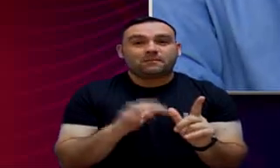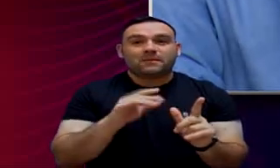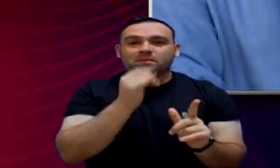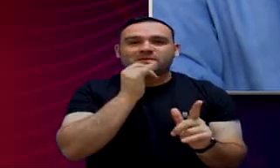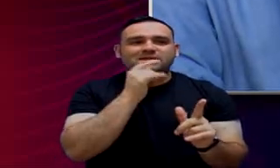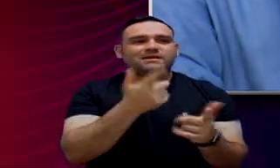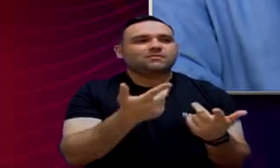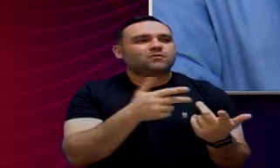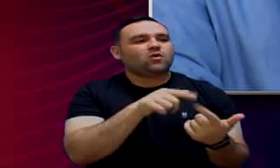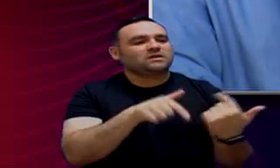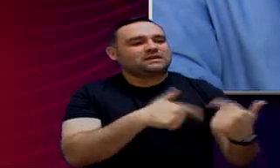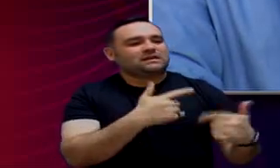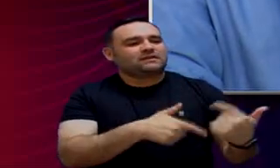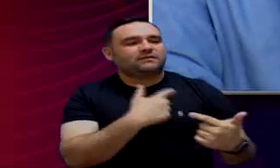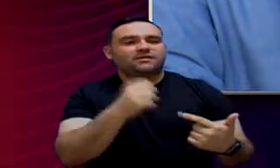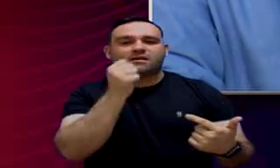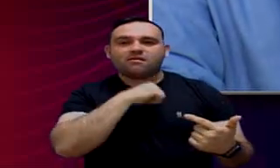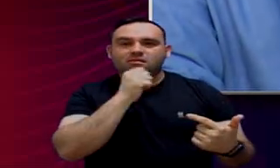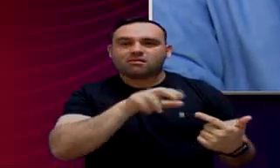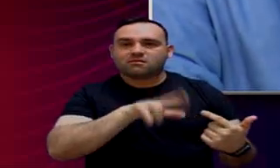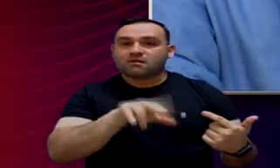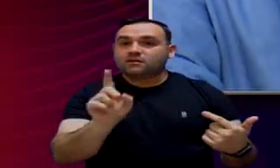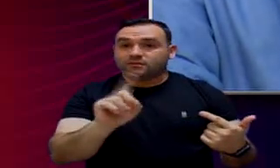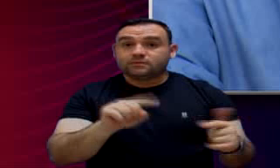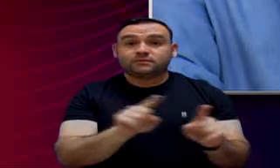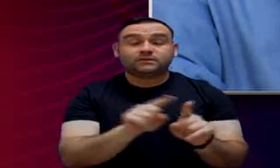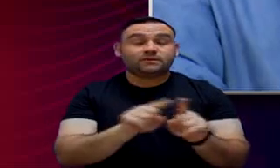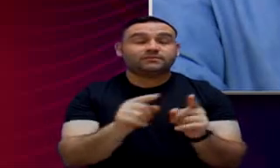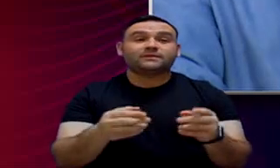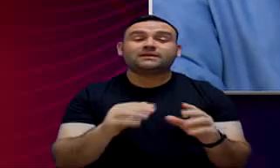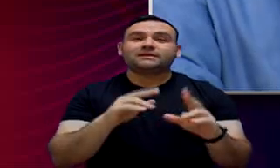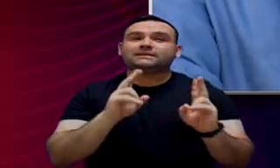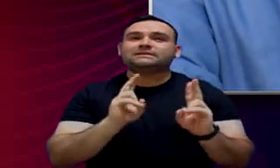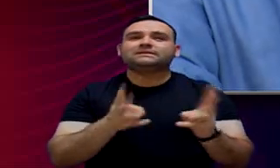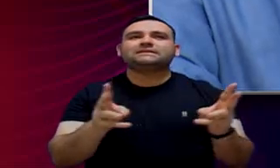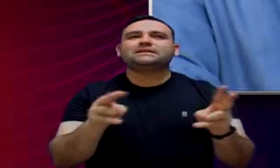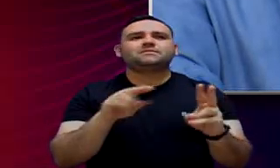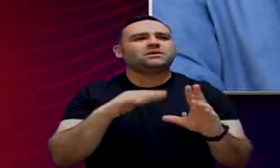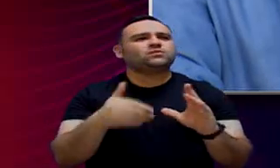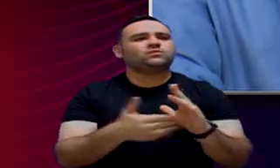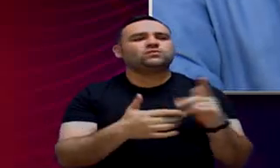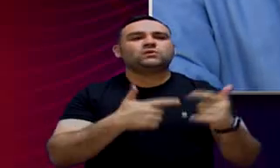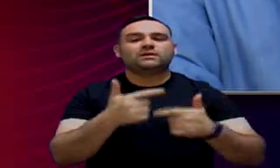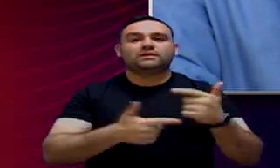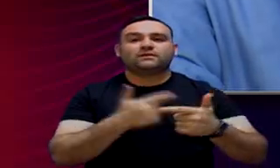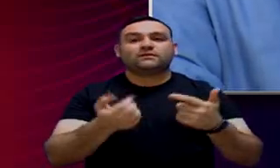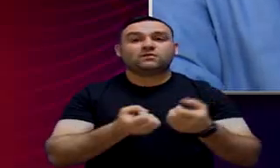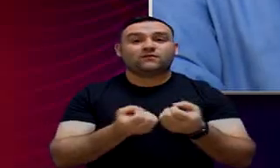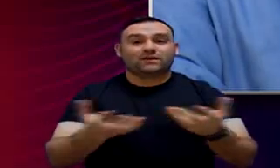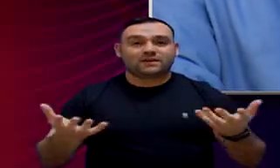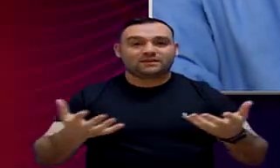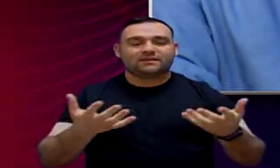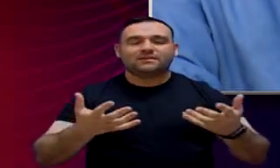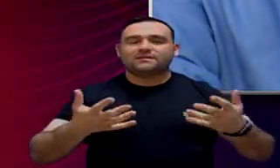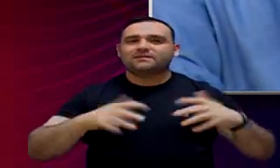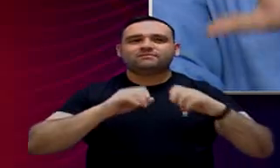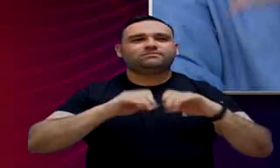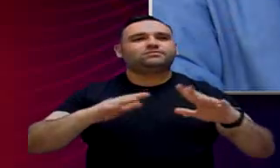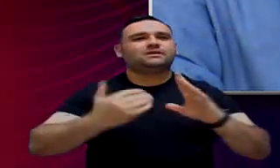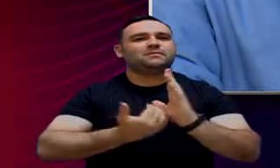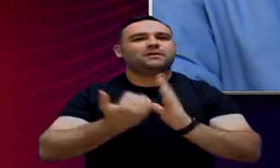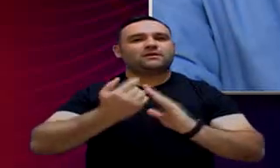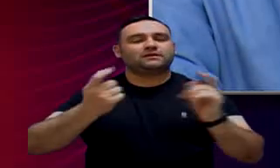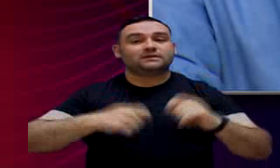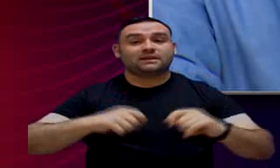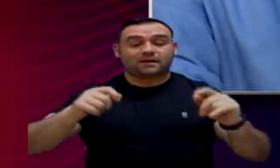senso crateamento de serviço né oferecendo a toda a mesma Gama de serviço na maior pulverização possível